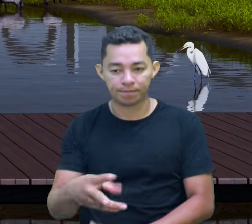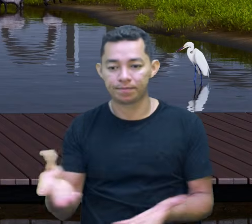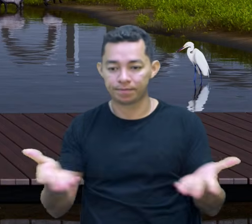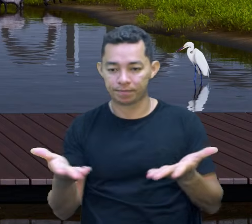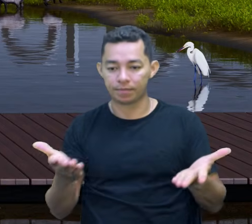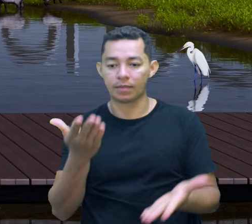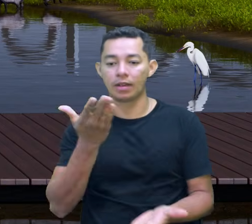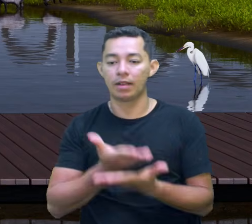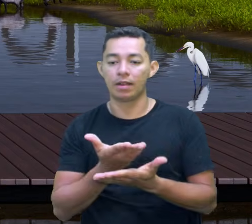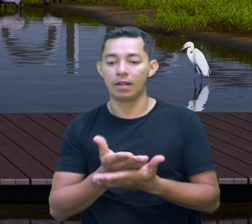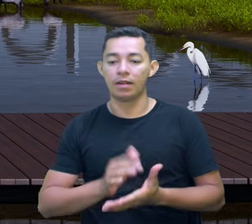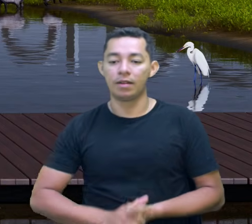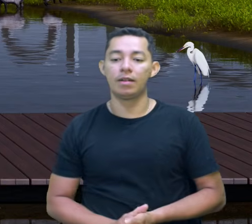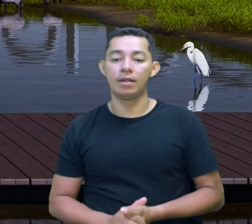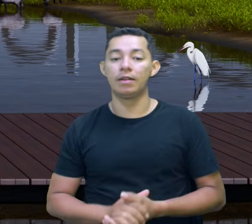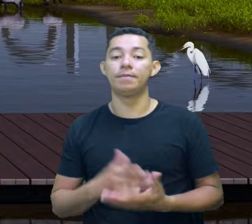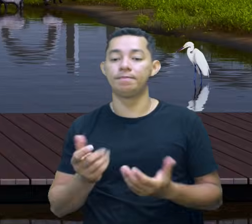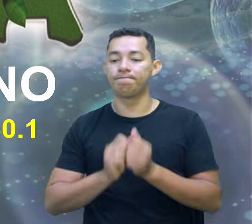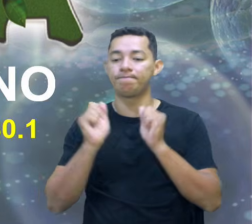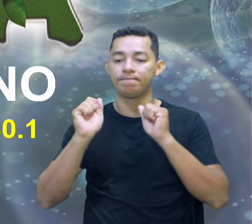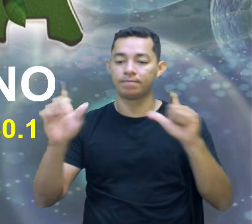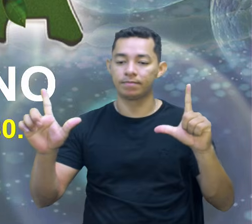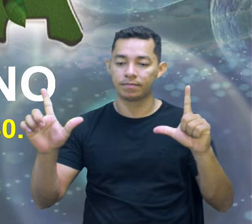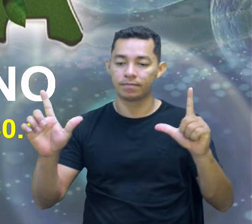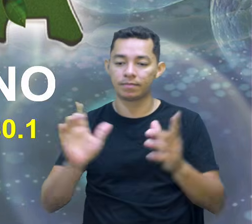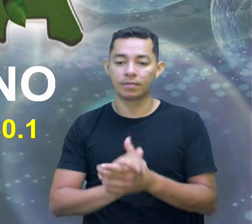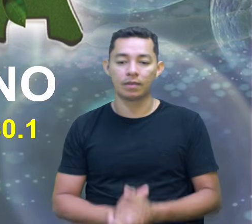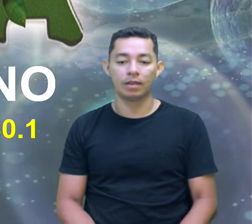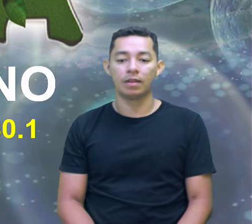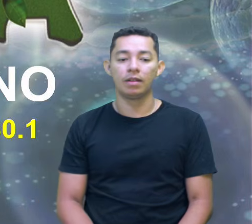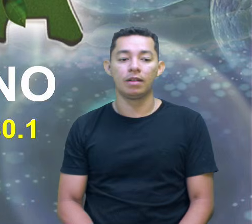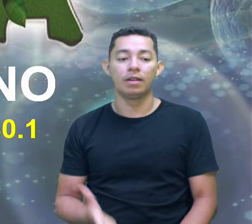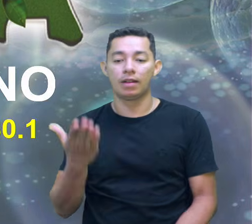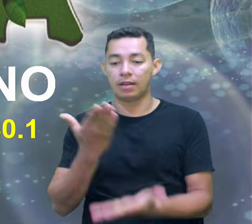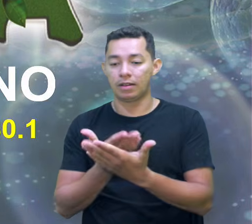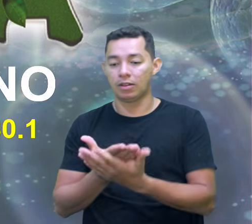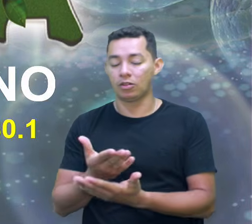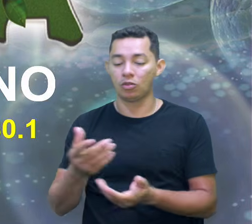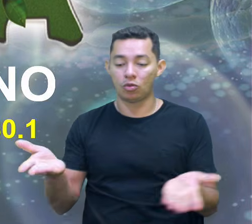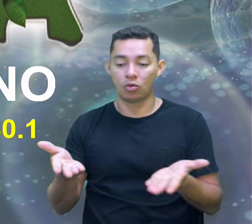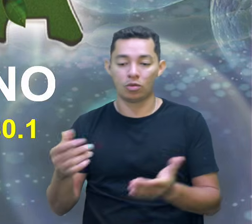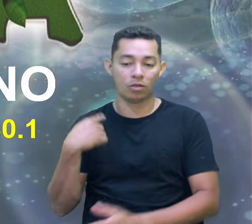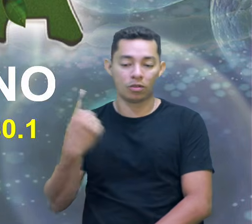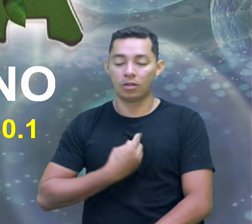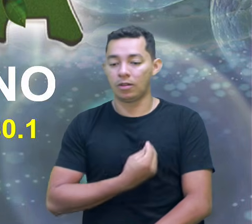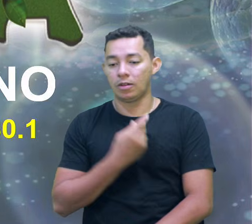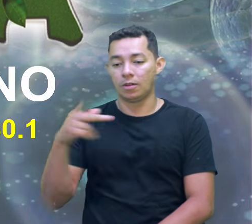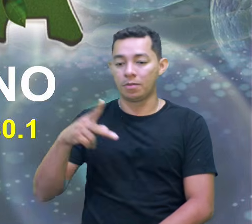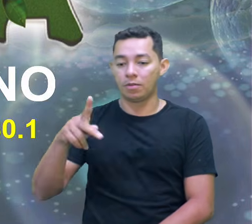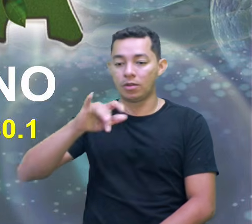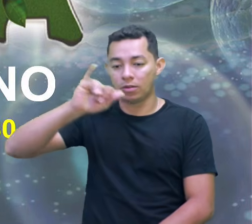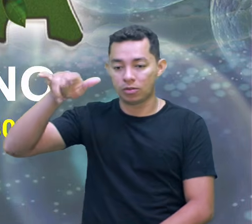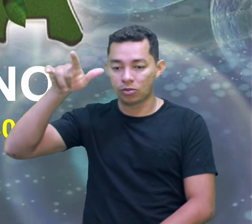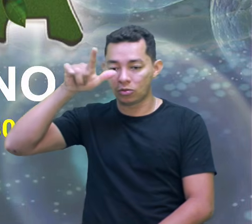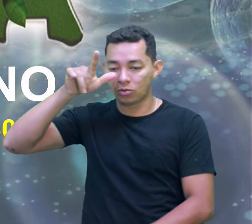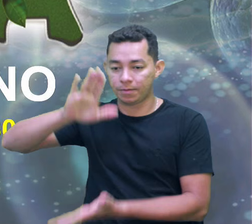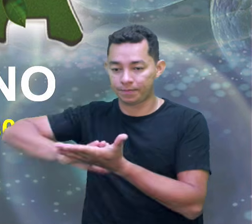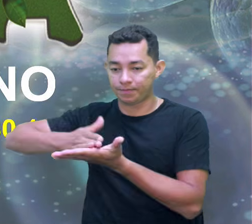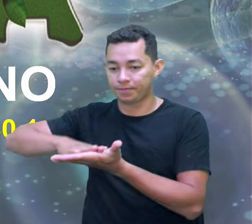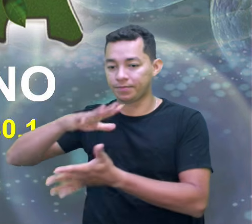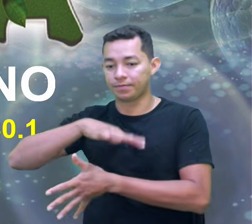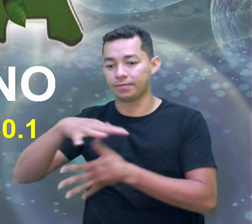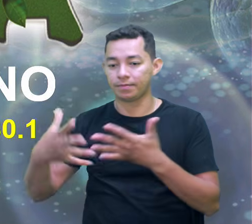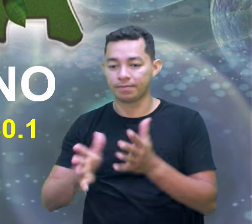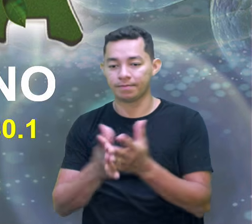tá bom? Então, joga na tela para a gente. Estamos aqui hoje com o professor Joalan, nosso intérprete de